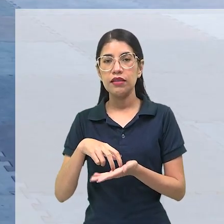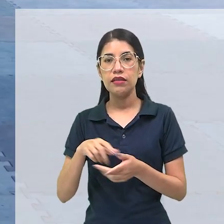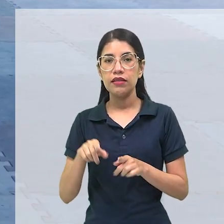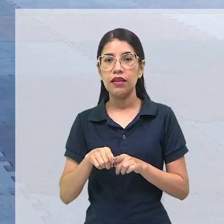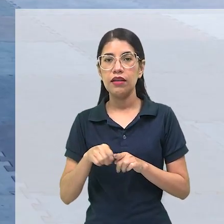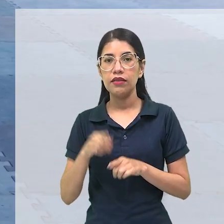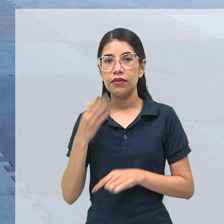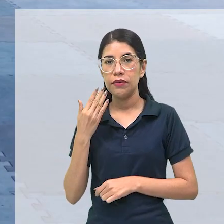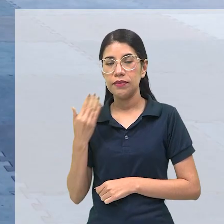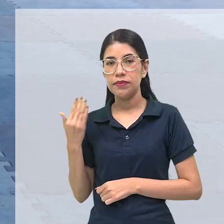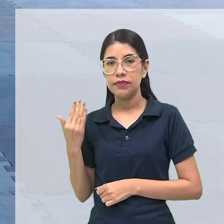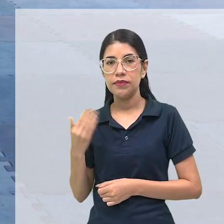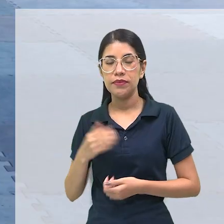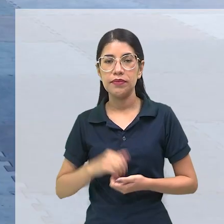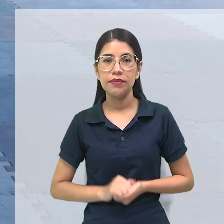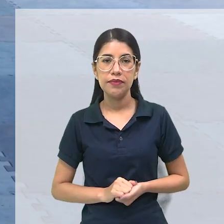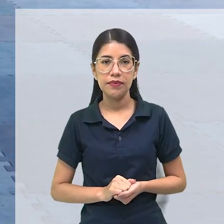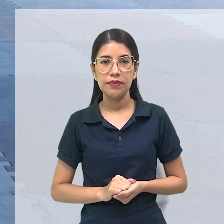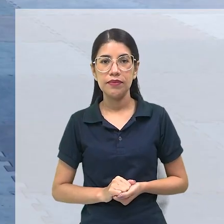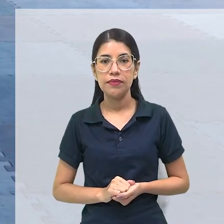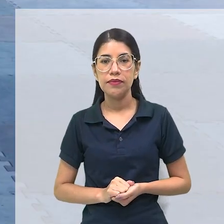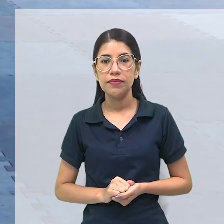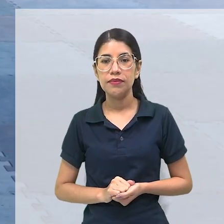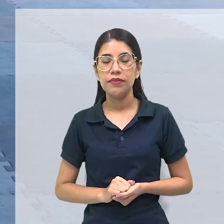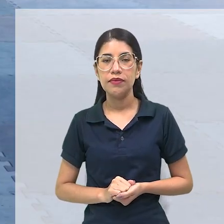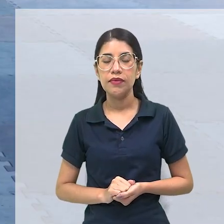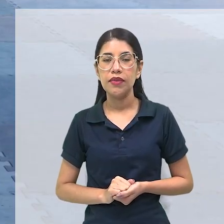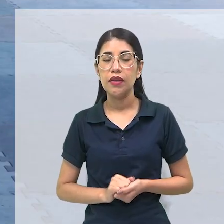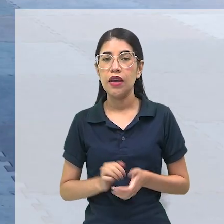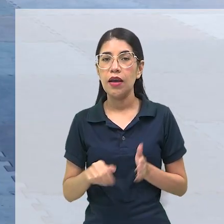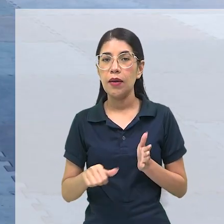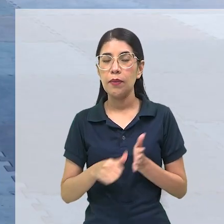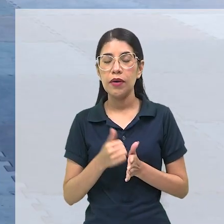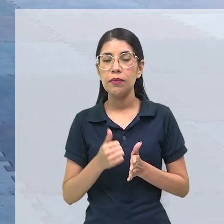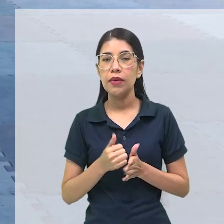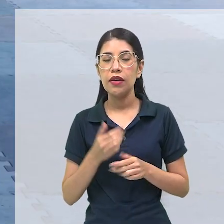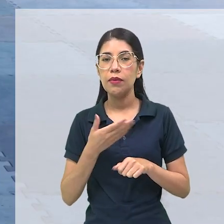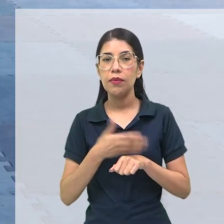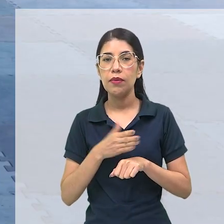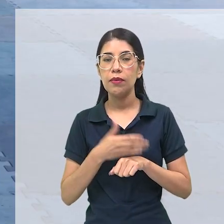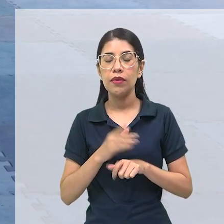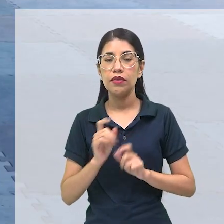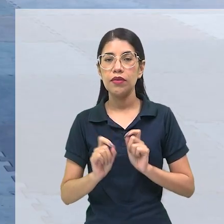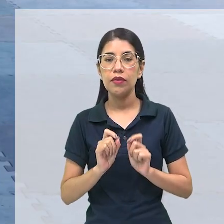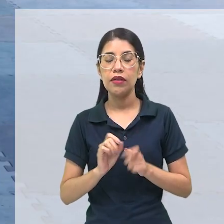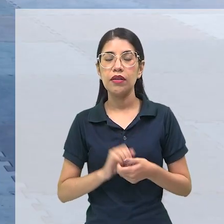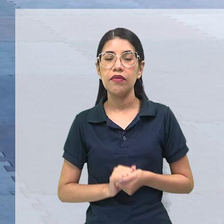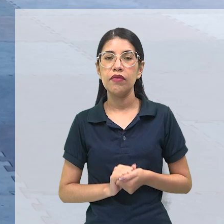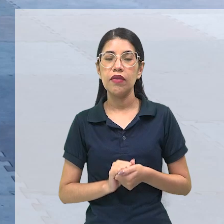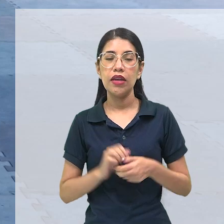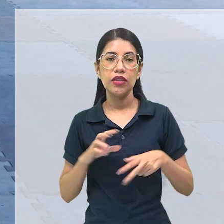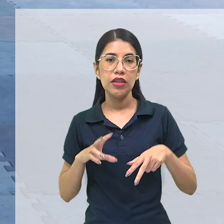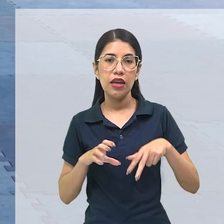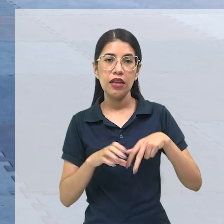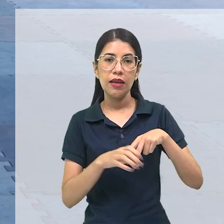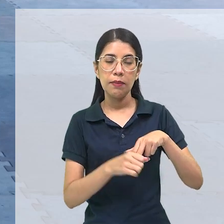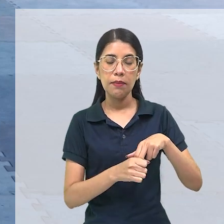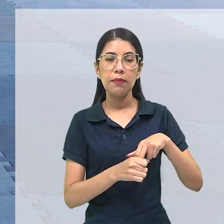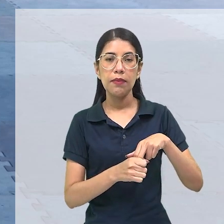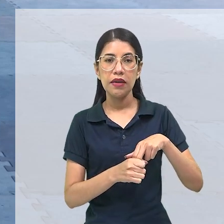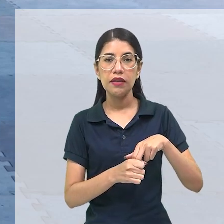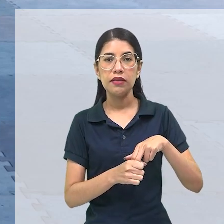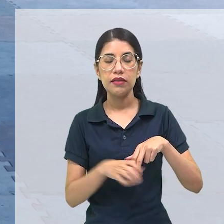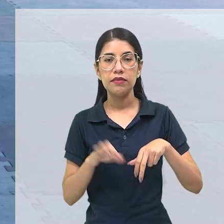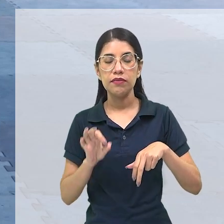do ombro, os braços esticados à frente. E o primeiro exercício vai ser o seguinte, eu vou atacar diretamente ali na perna do